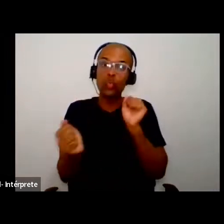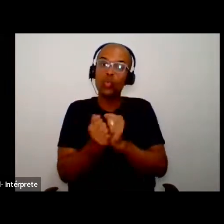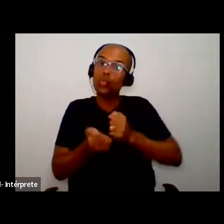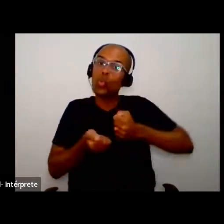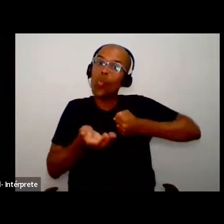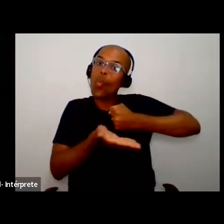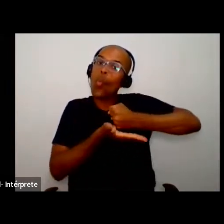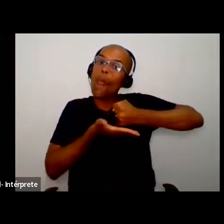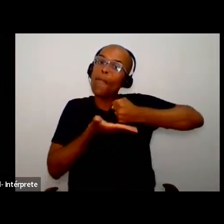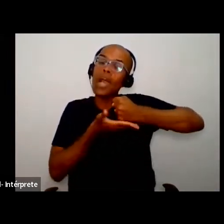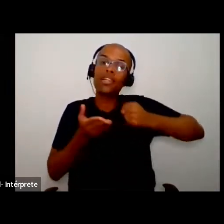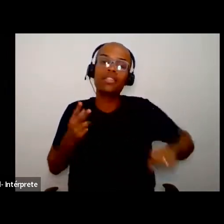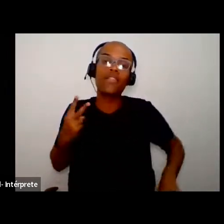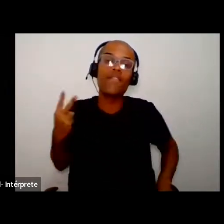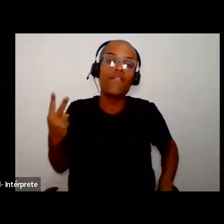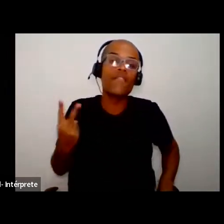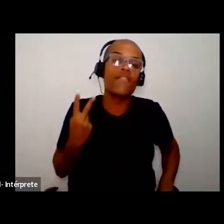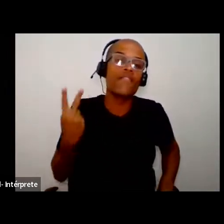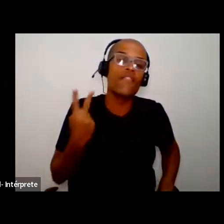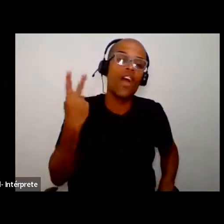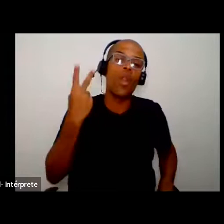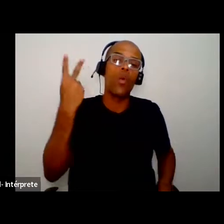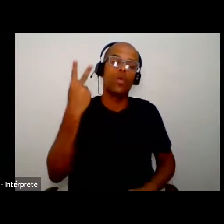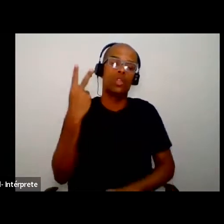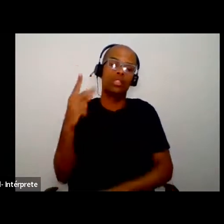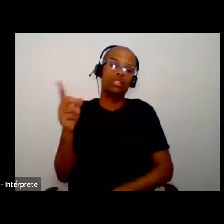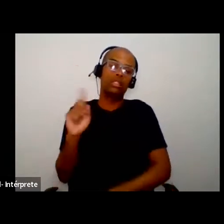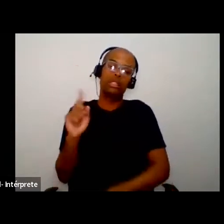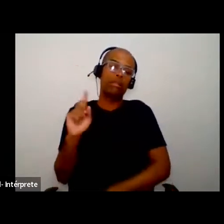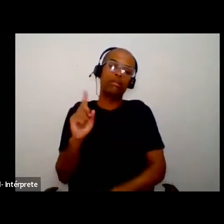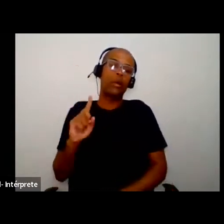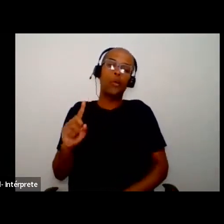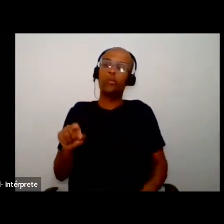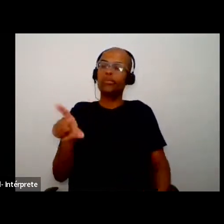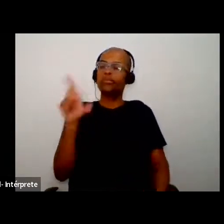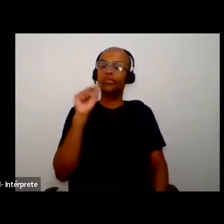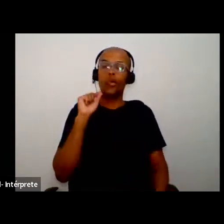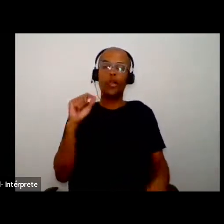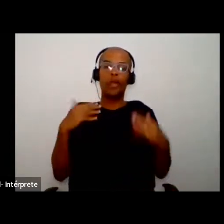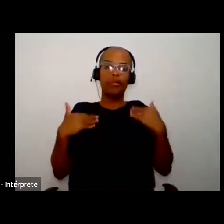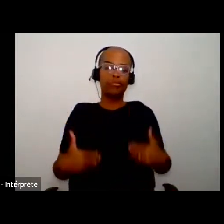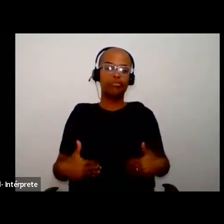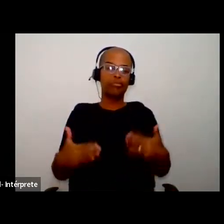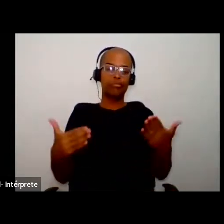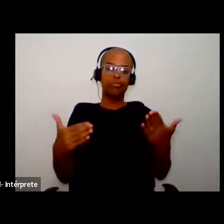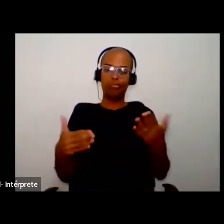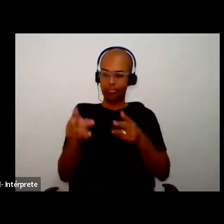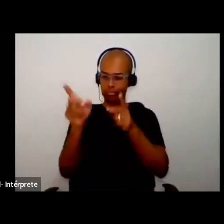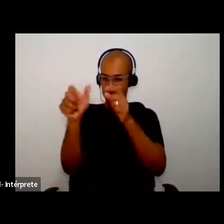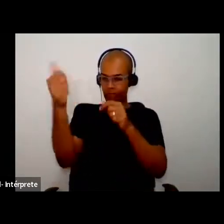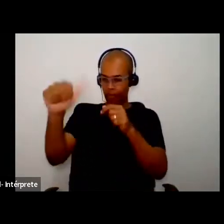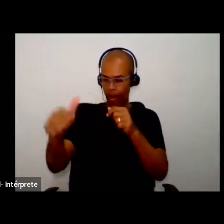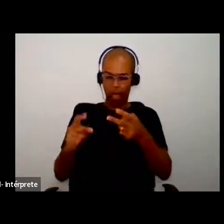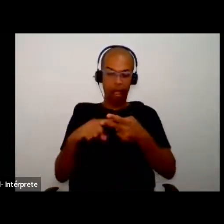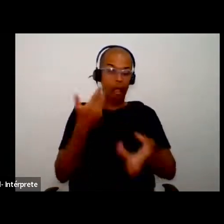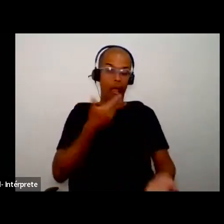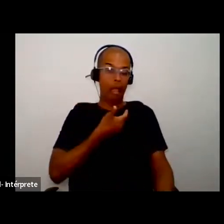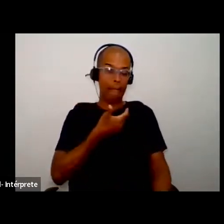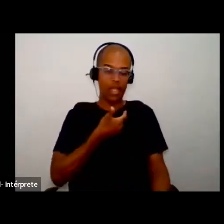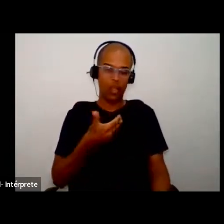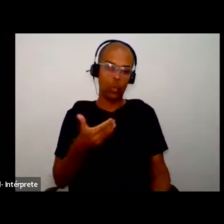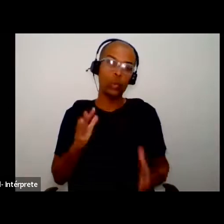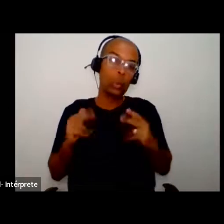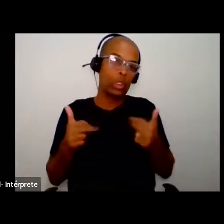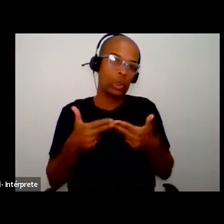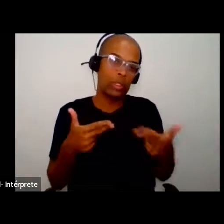em valores e não na fisionomia, ou porque é amigo, e todas essas questões que,